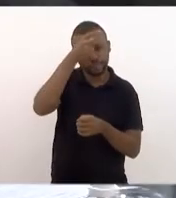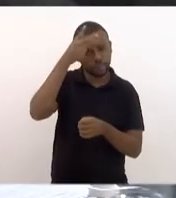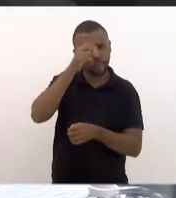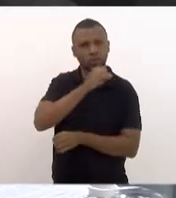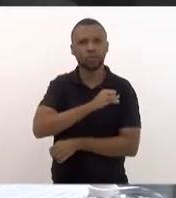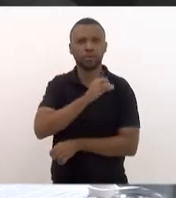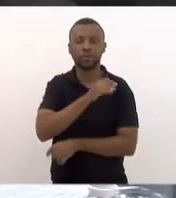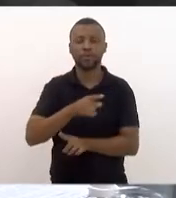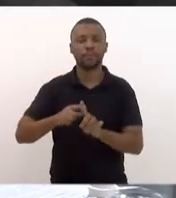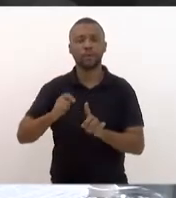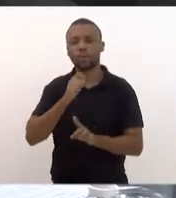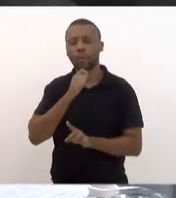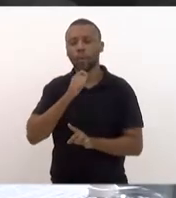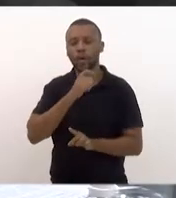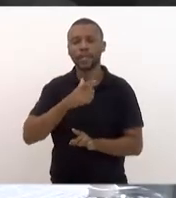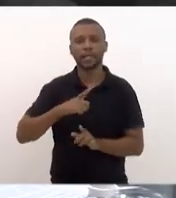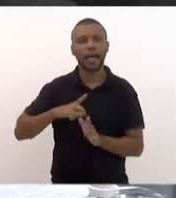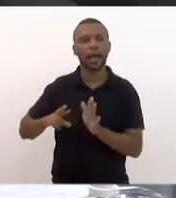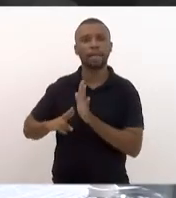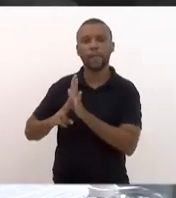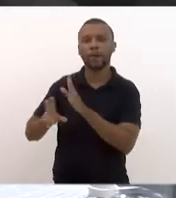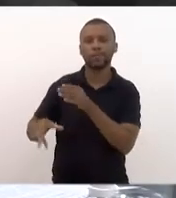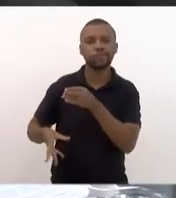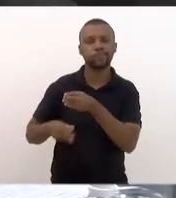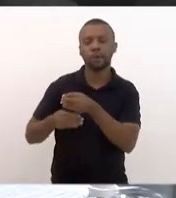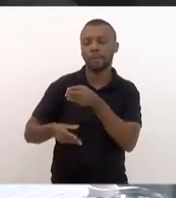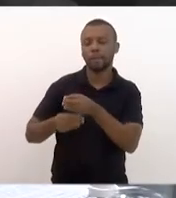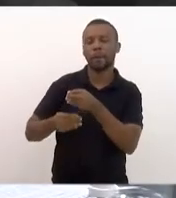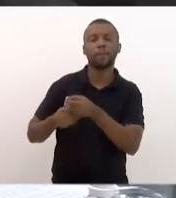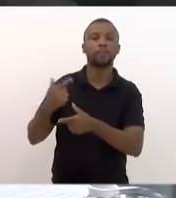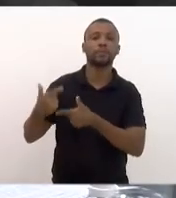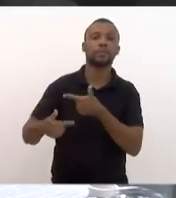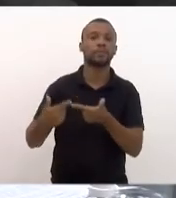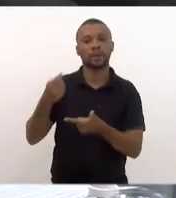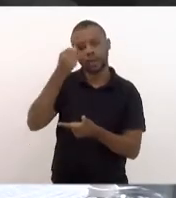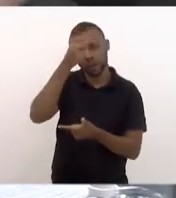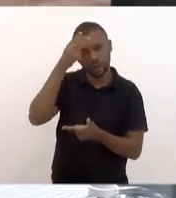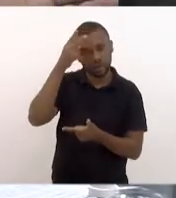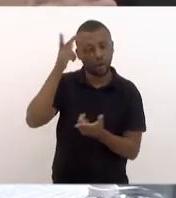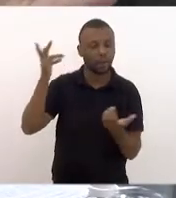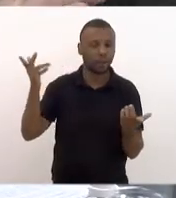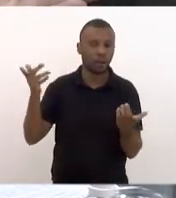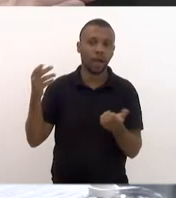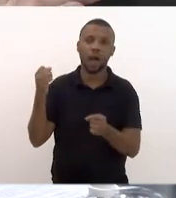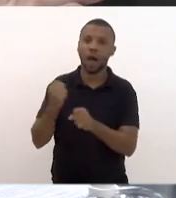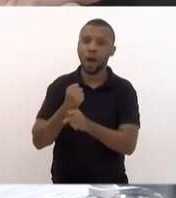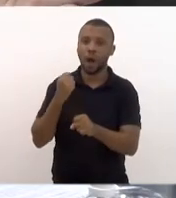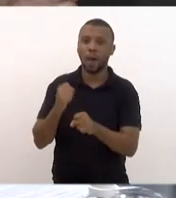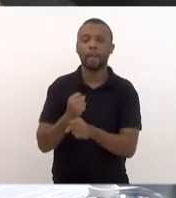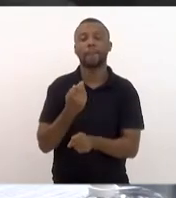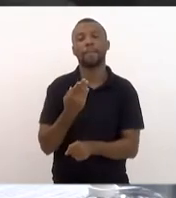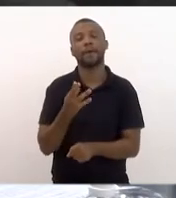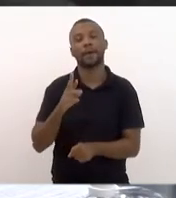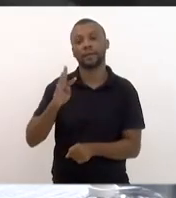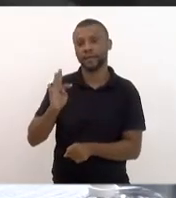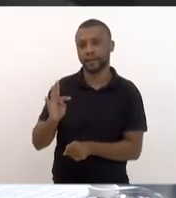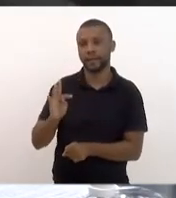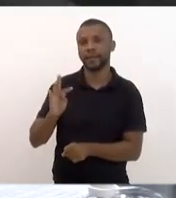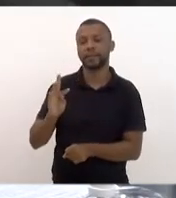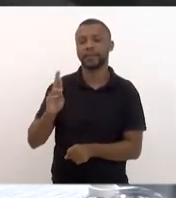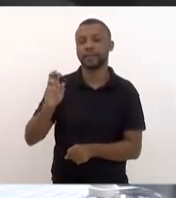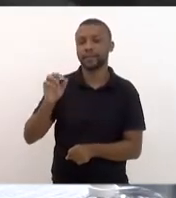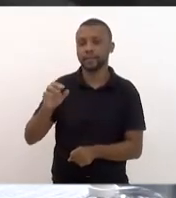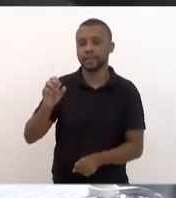tenha representado qualquer tipo de incremento na atividade econômica desses municípios. A própria obra do BRT Transbrasil, e nós fizemos audiência sobre